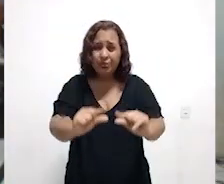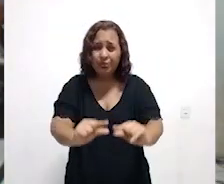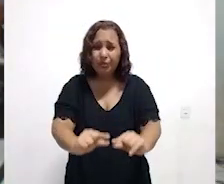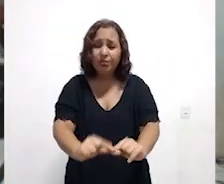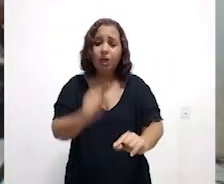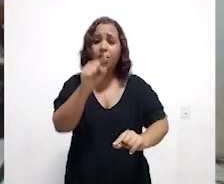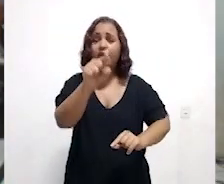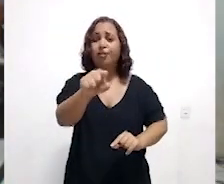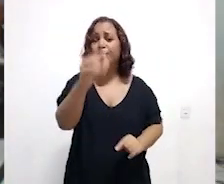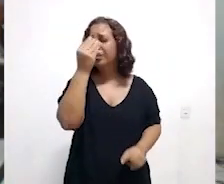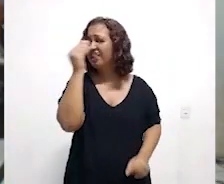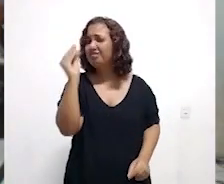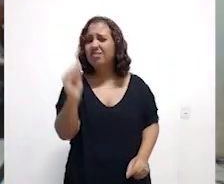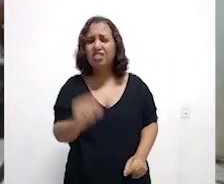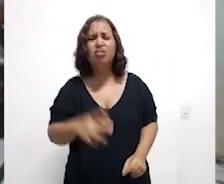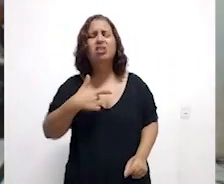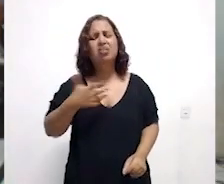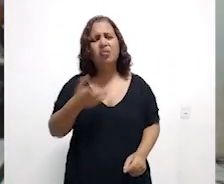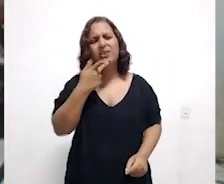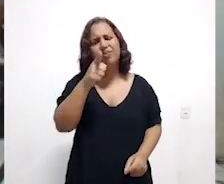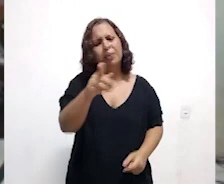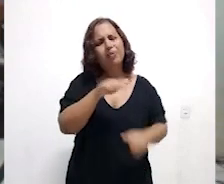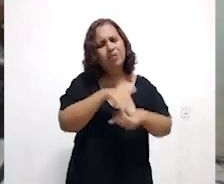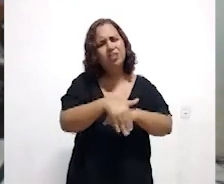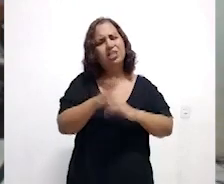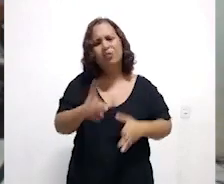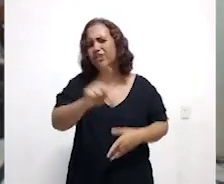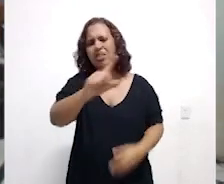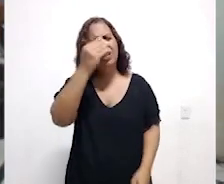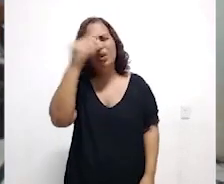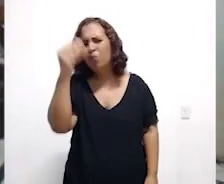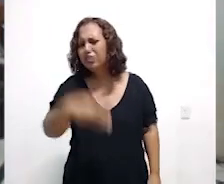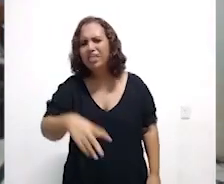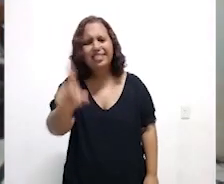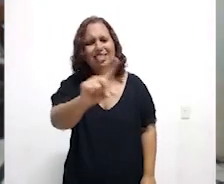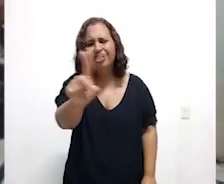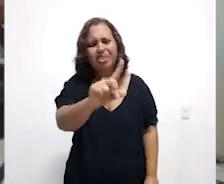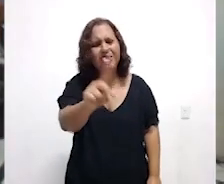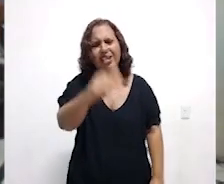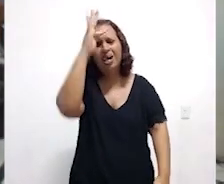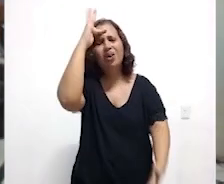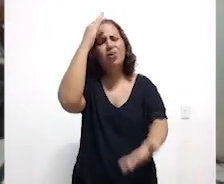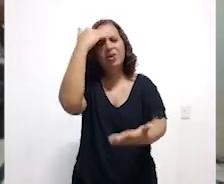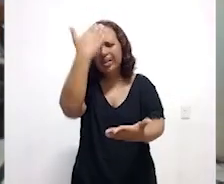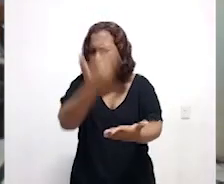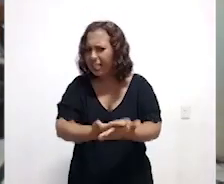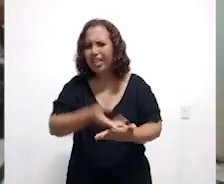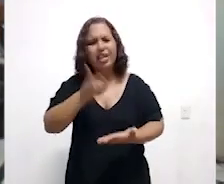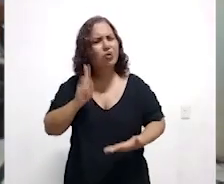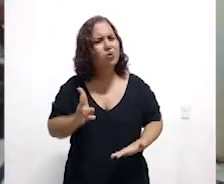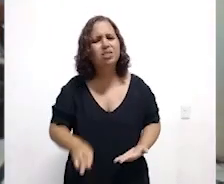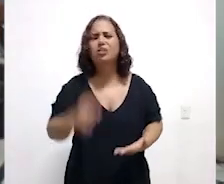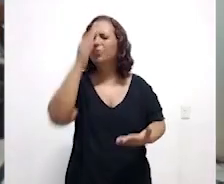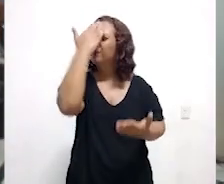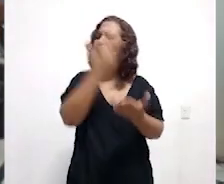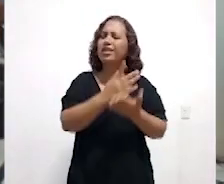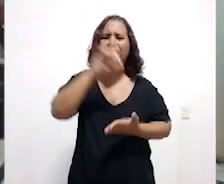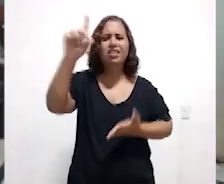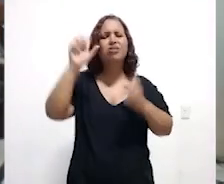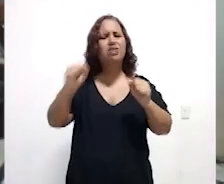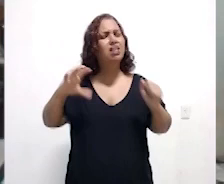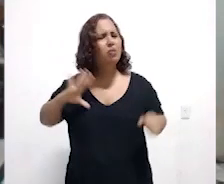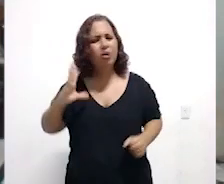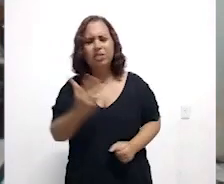eu quero dizer a você essa noite, não desista, não deixe de crer, acredite em Deus, Ele pode salvar seu